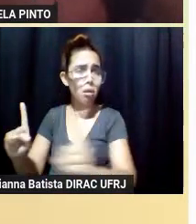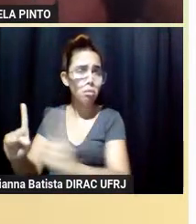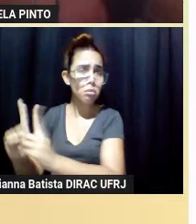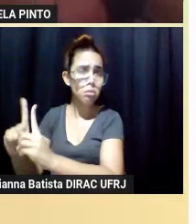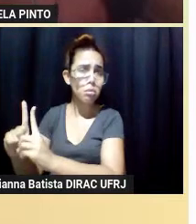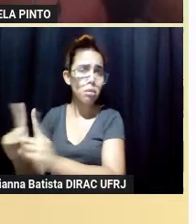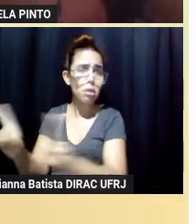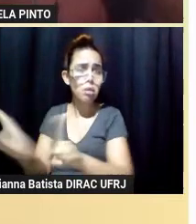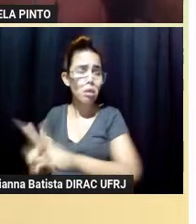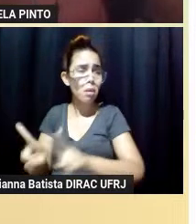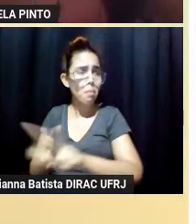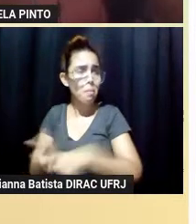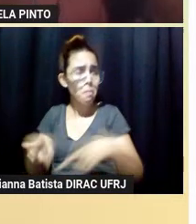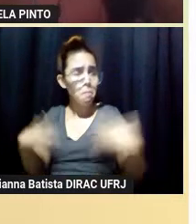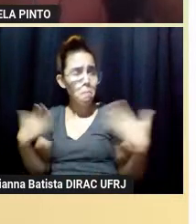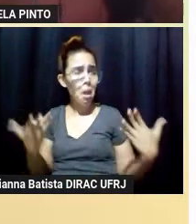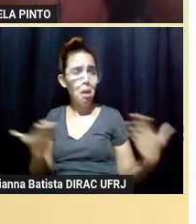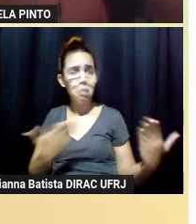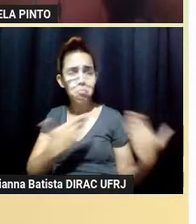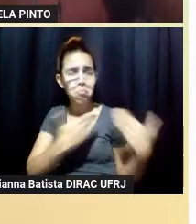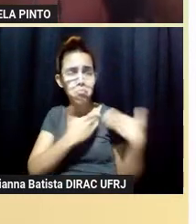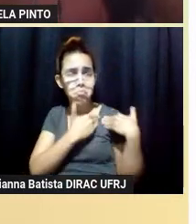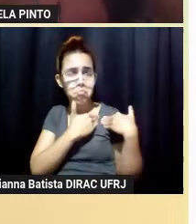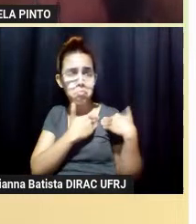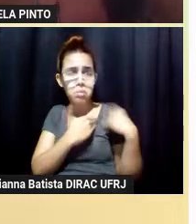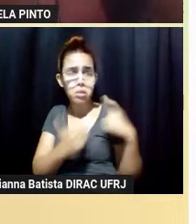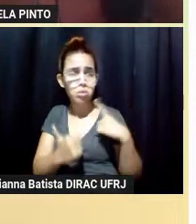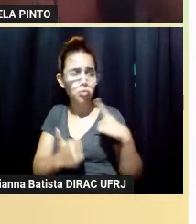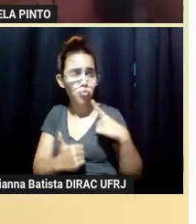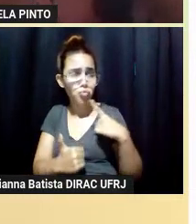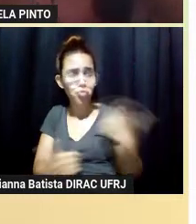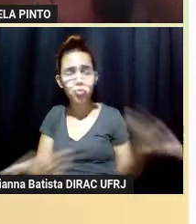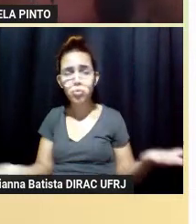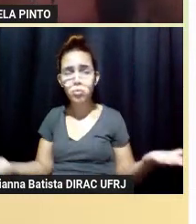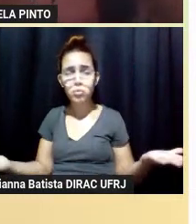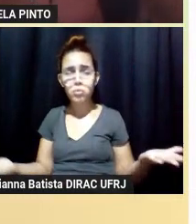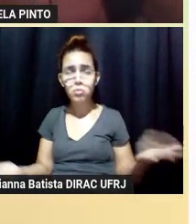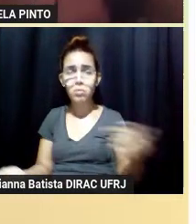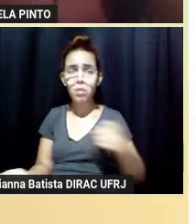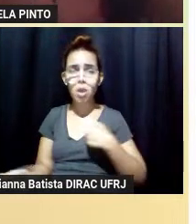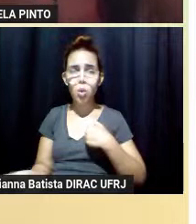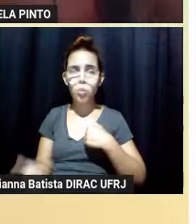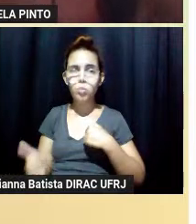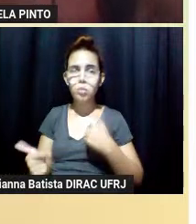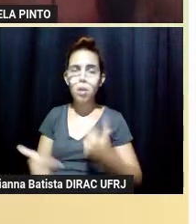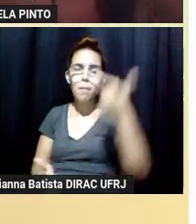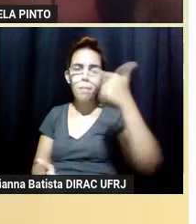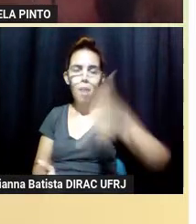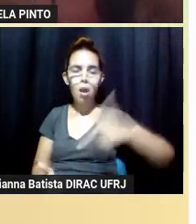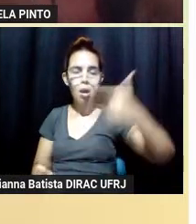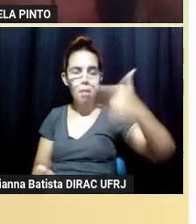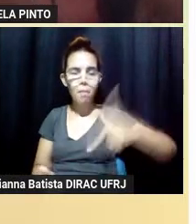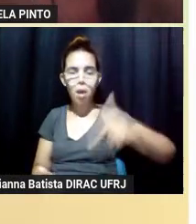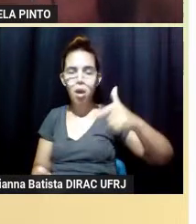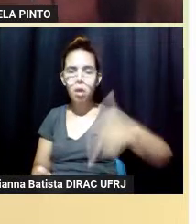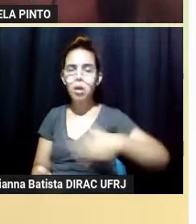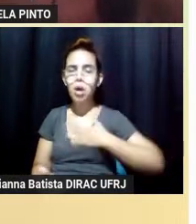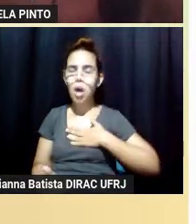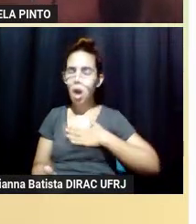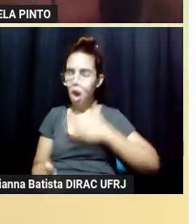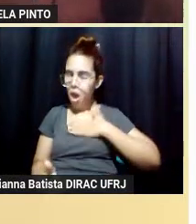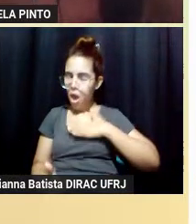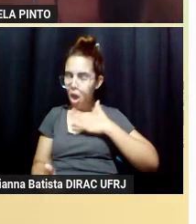isso é uma coisa que eu ficava num mantra repetindo para mim mesma, sabe? Para eu lidar bem com isso.